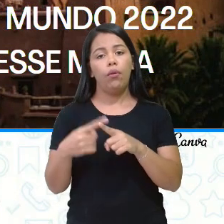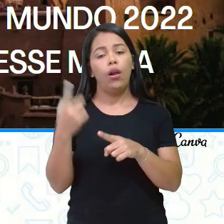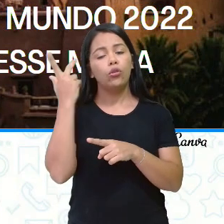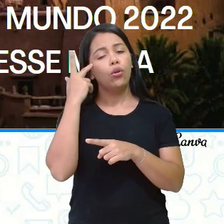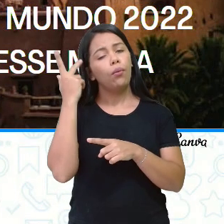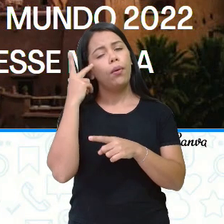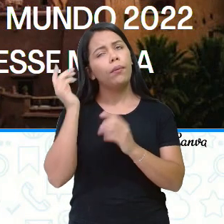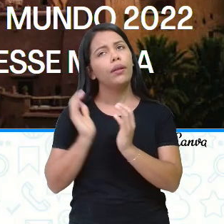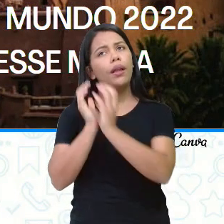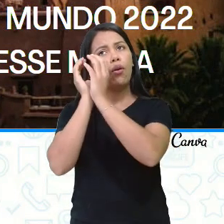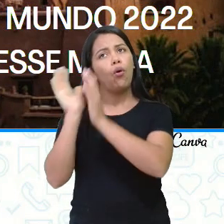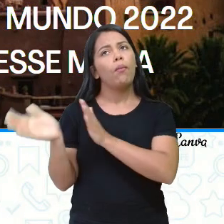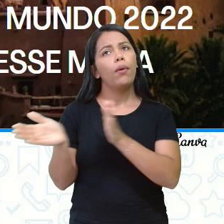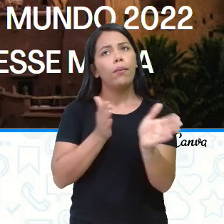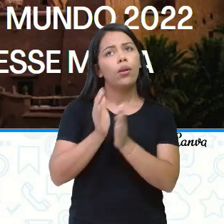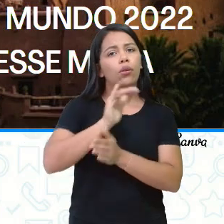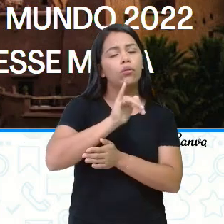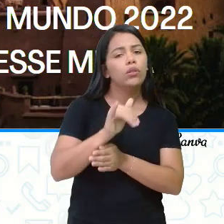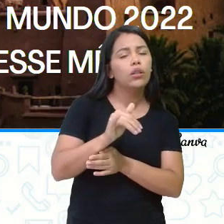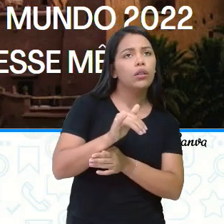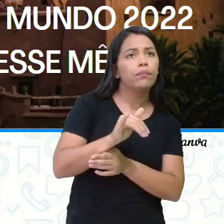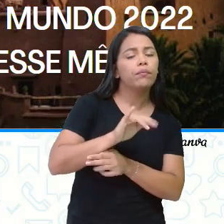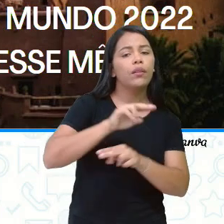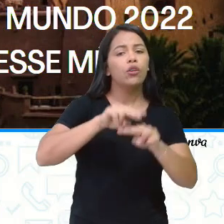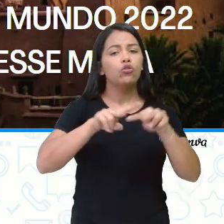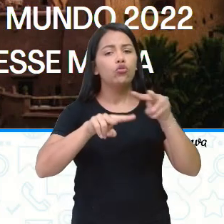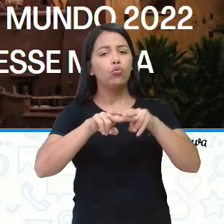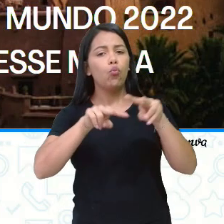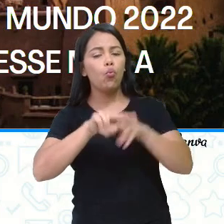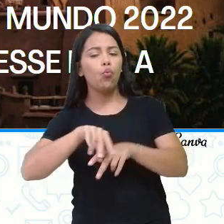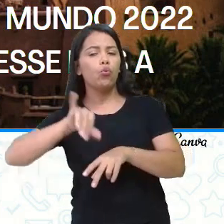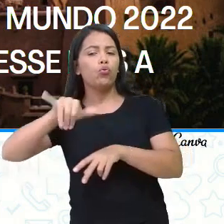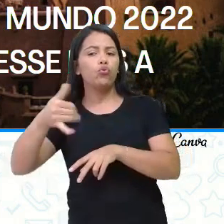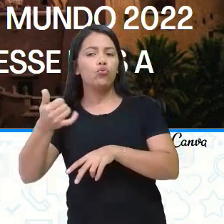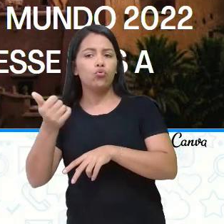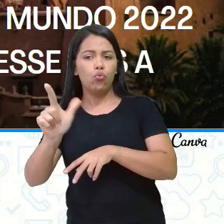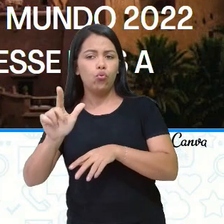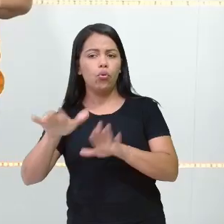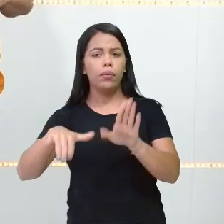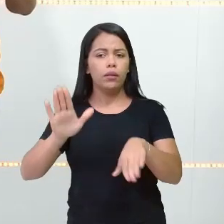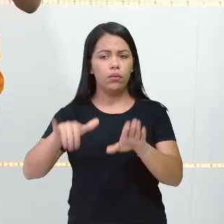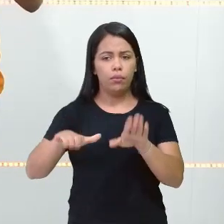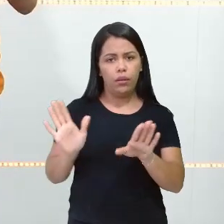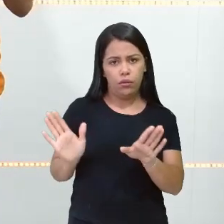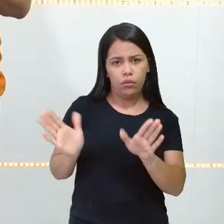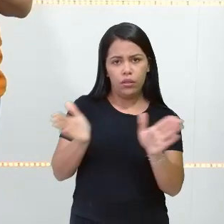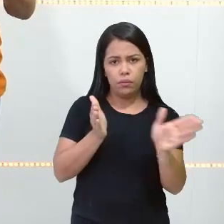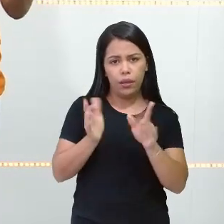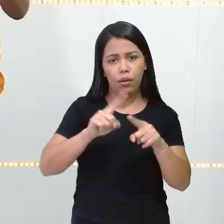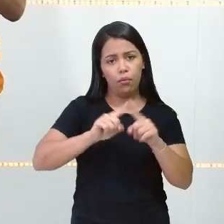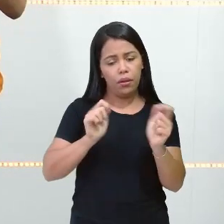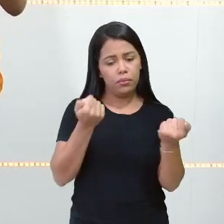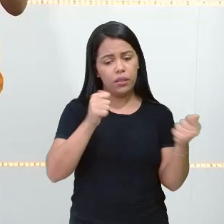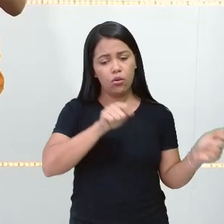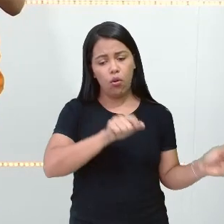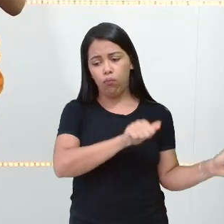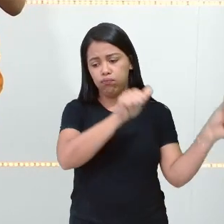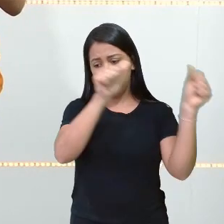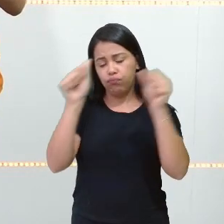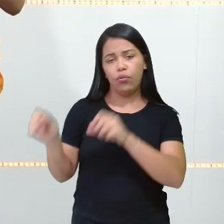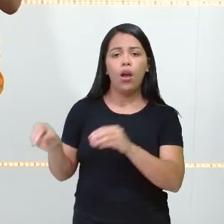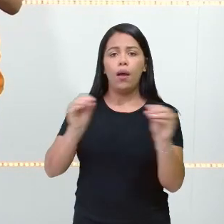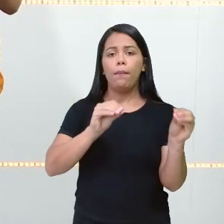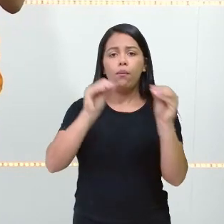Julho, Exatamente, no meio do ano, por aí. Mas não tem condição de fazer lá. Ó, às vezes, para a gente ter uma